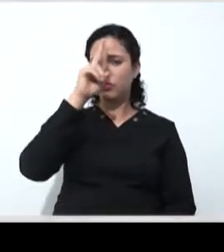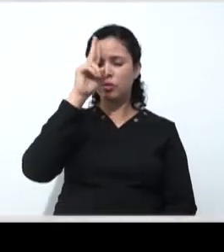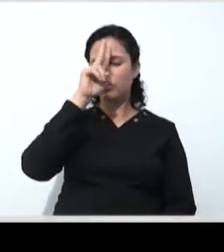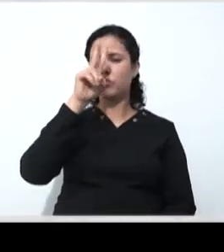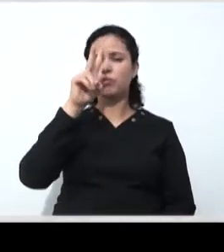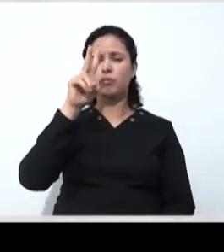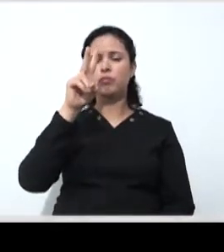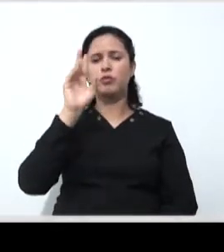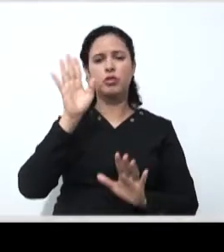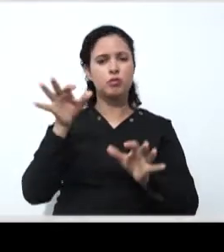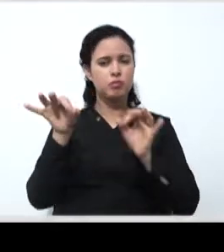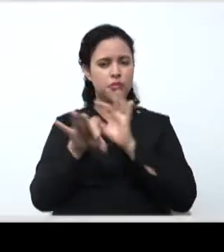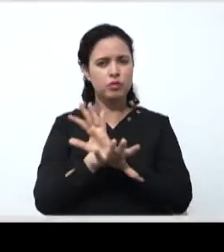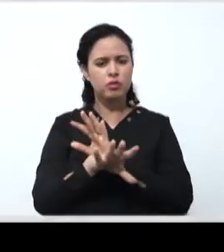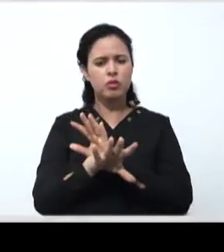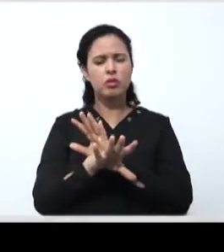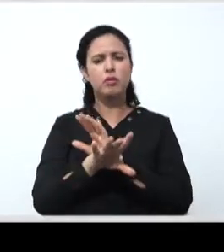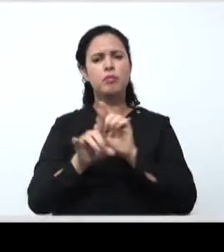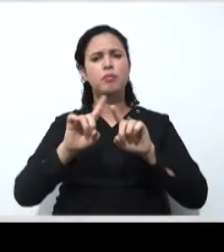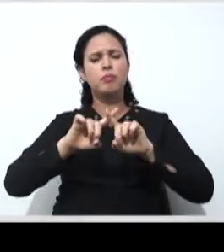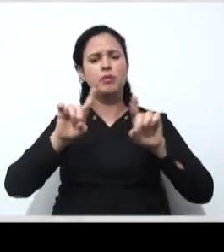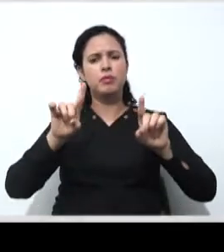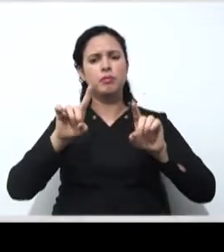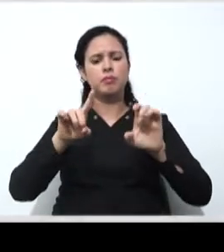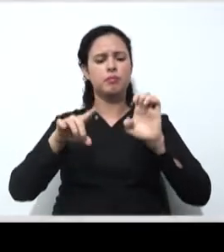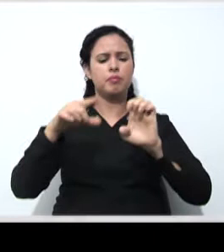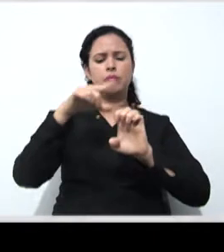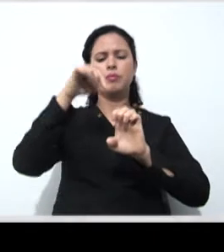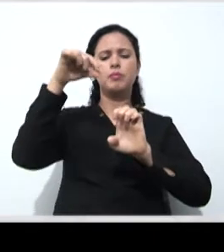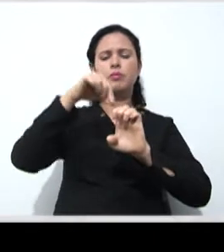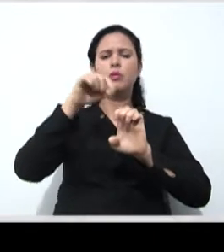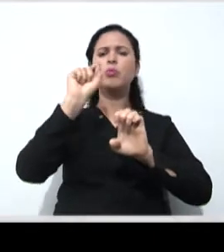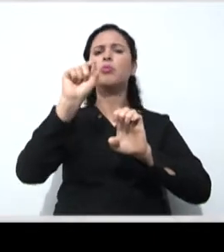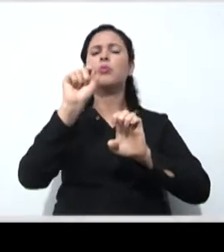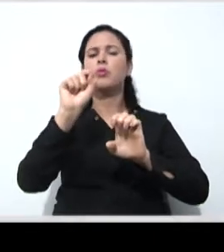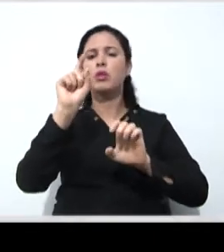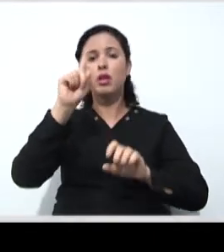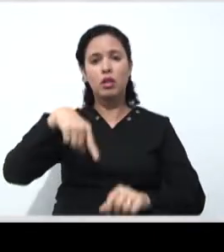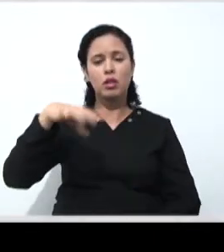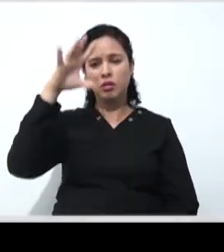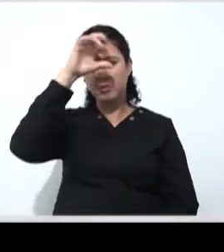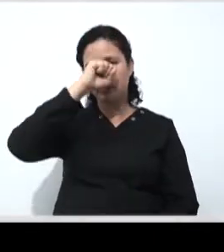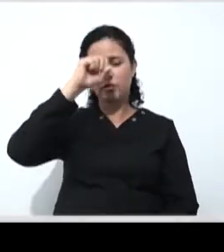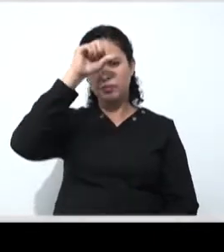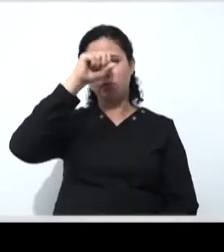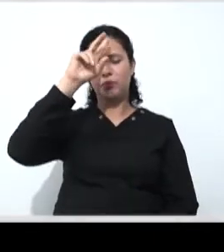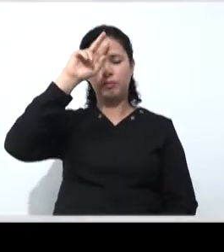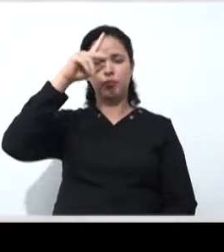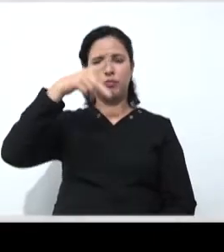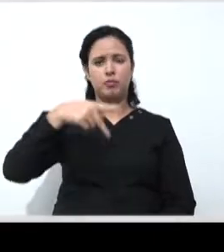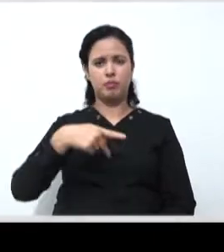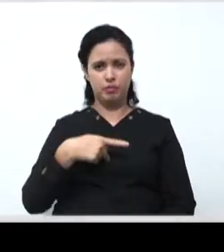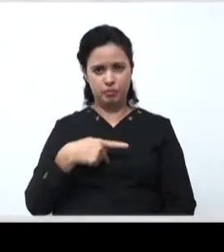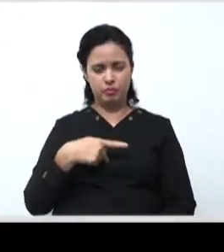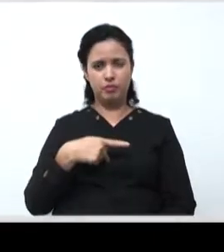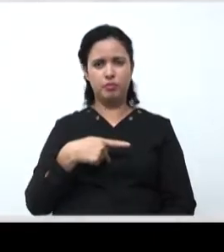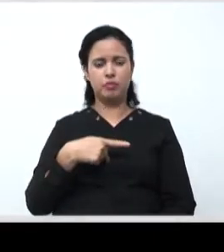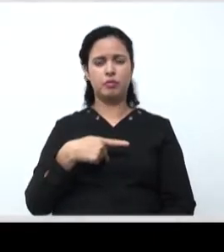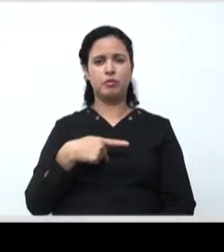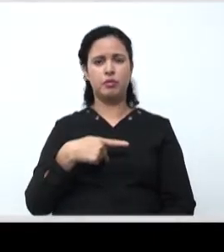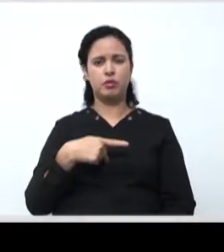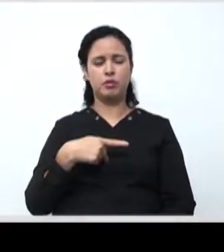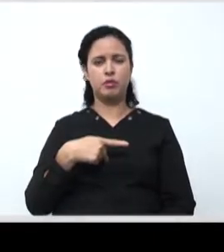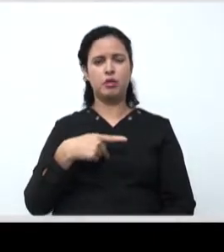é então o empreendedorismo? O empreendedorismo é um aprendizado pessoal, impulsionado